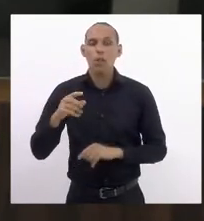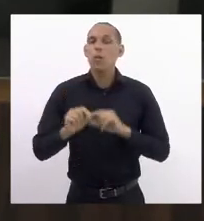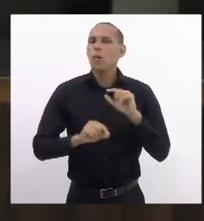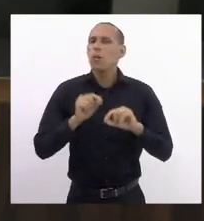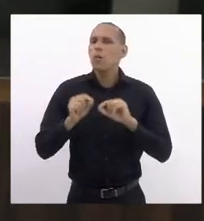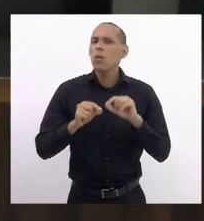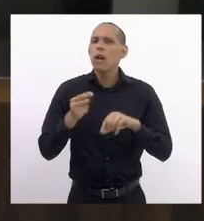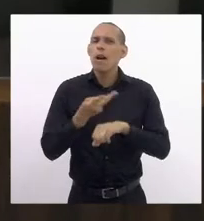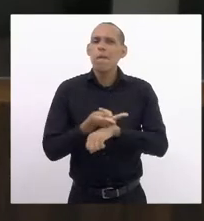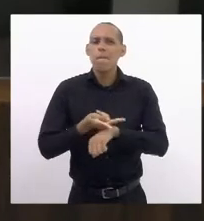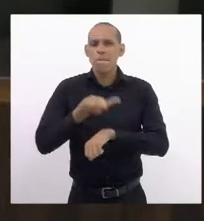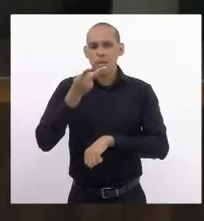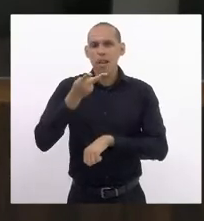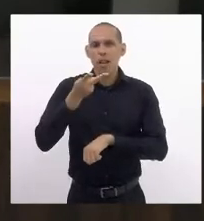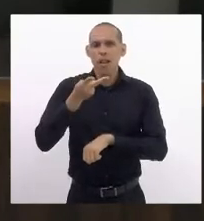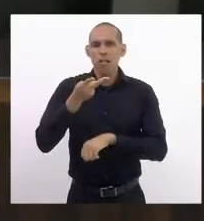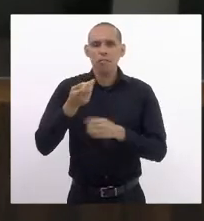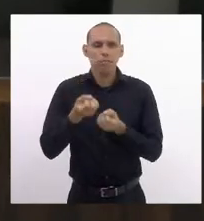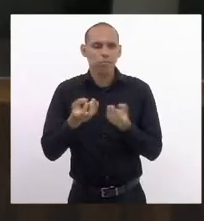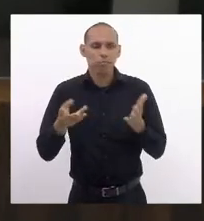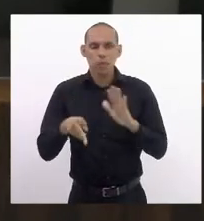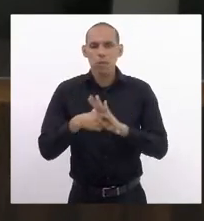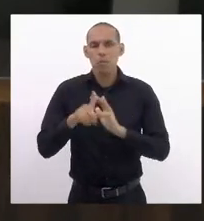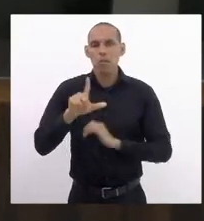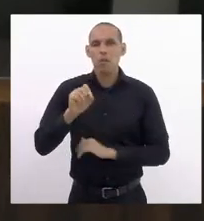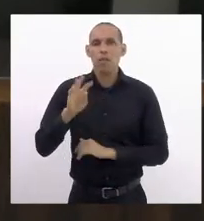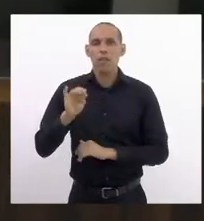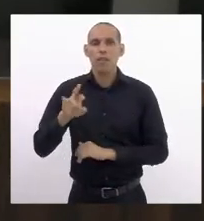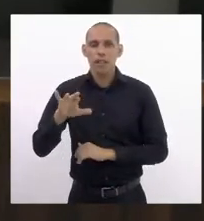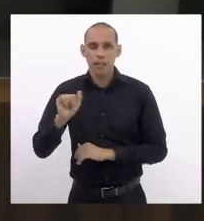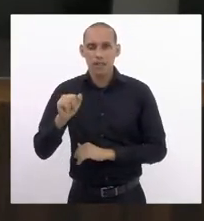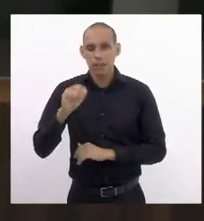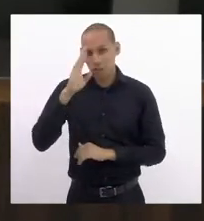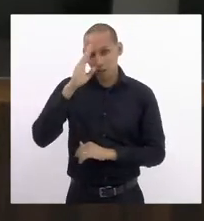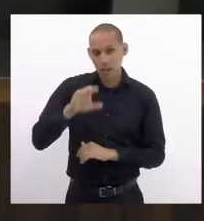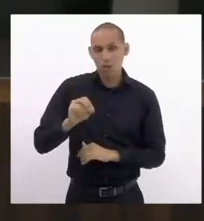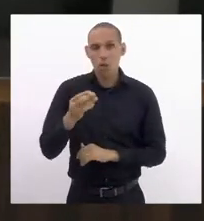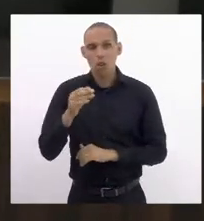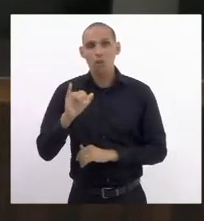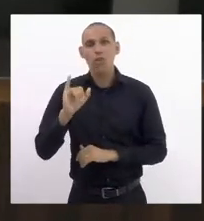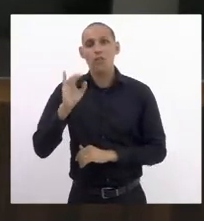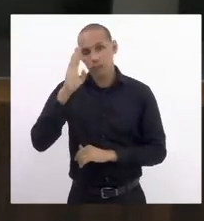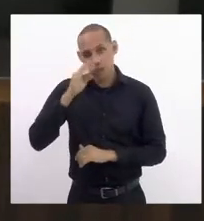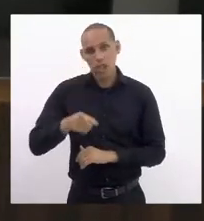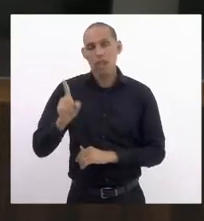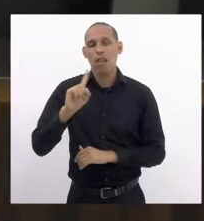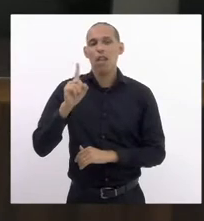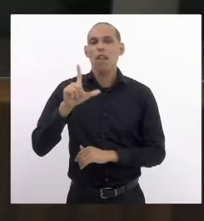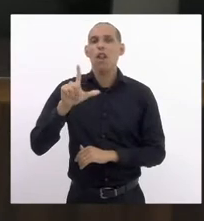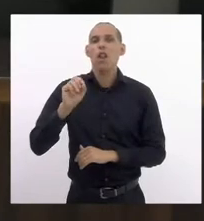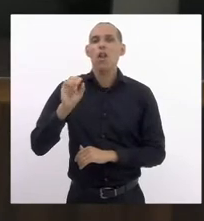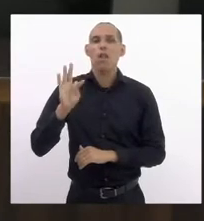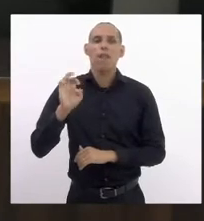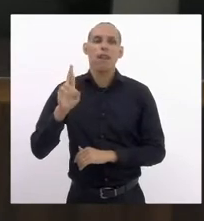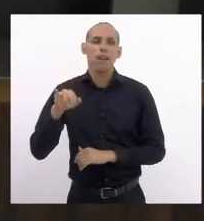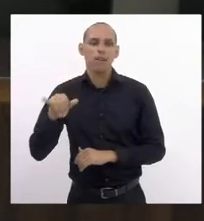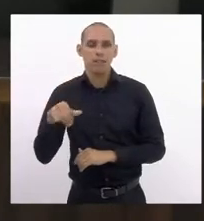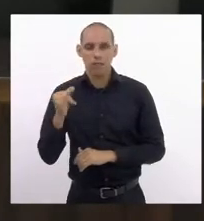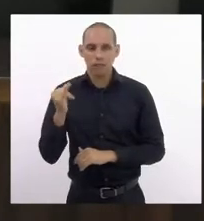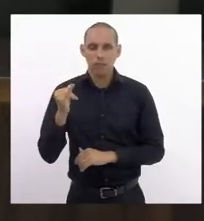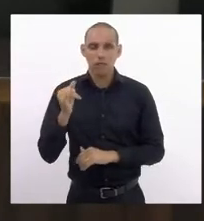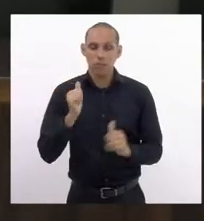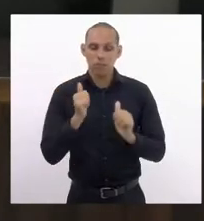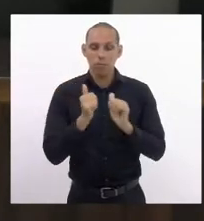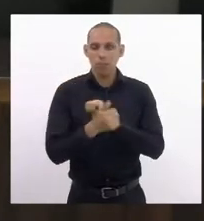prêmios prescritos das loterias exploradas direta ou indiretamente pela Loteria do Estado do Rio de Janeiro, Lotes, às categorias de